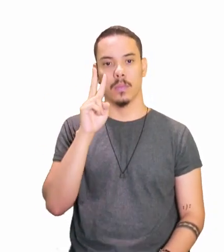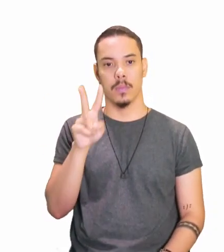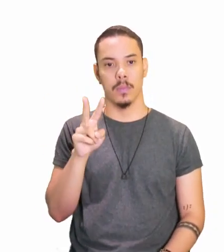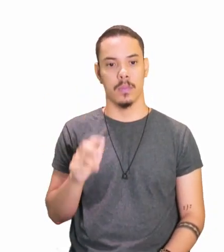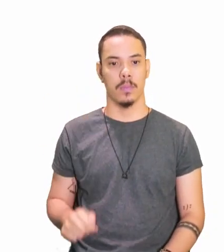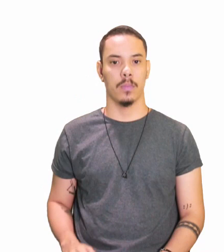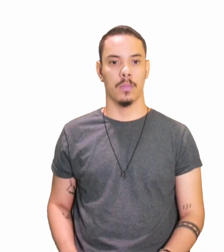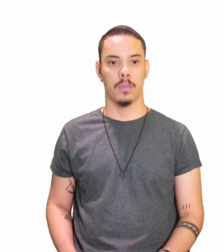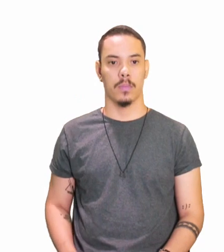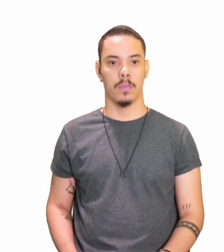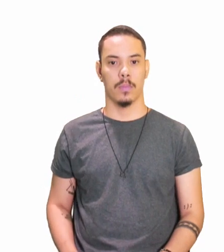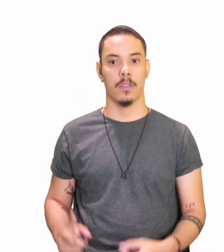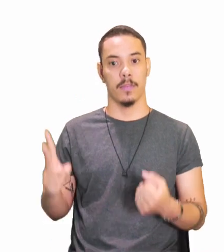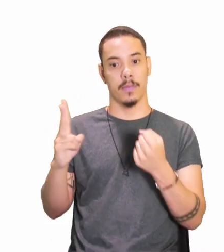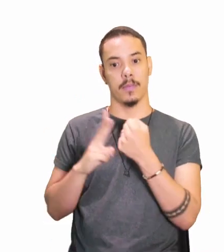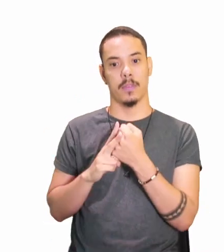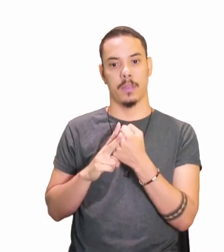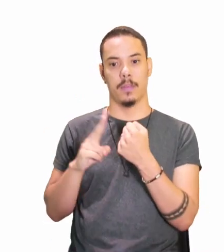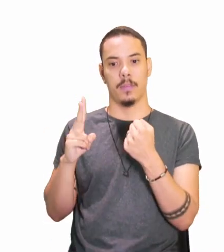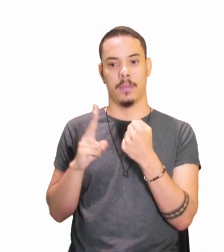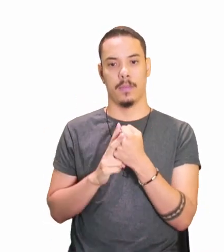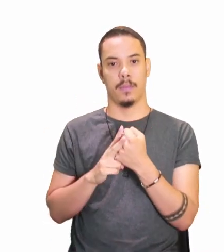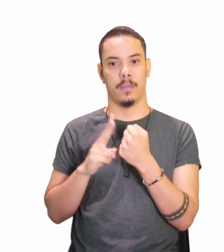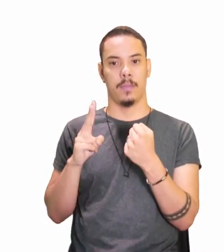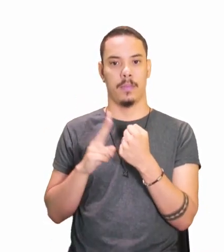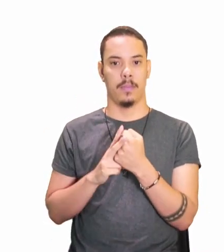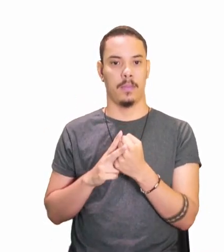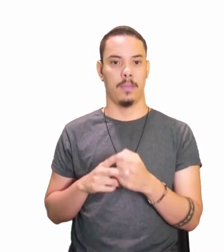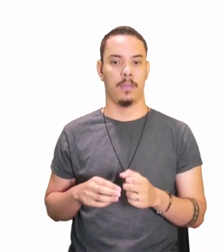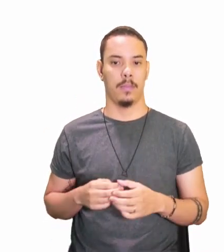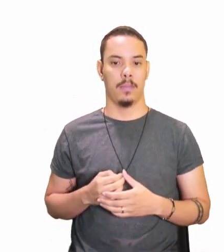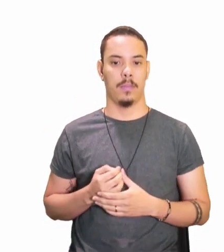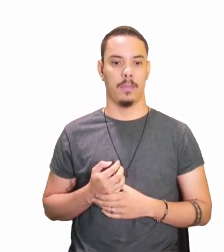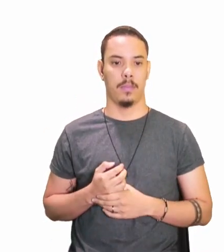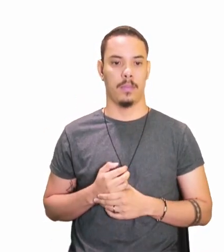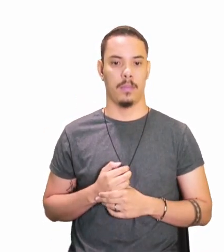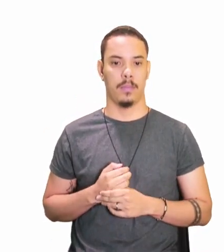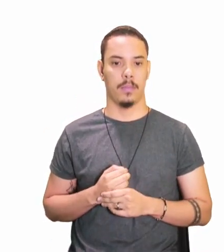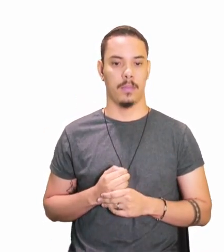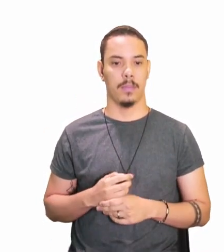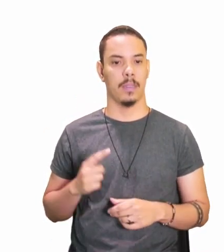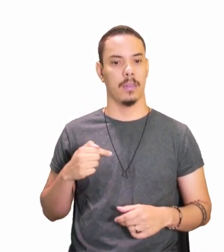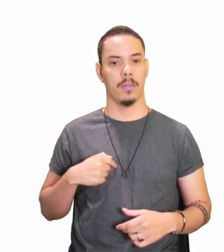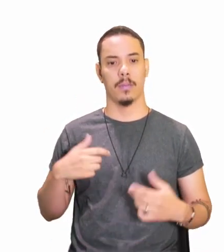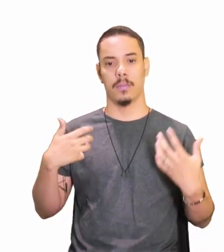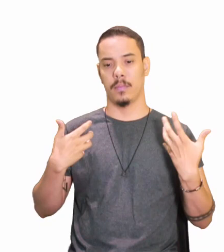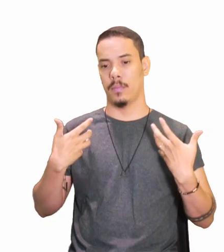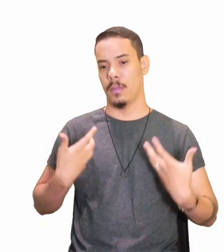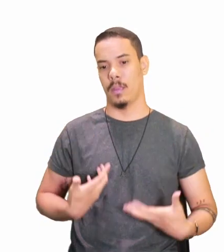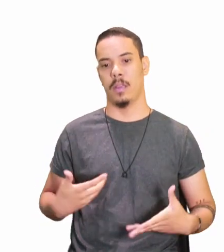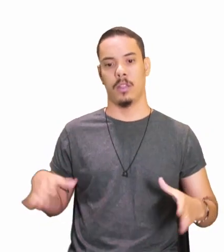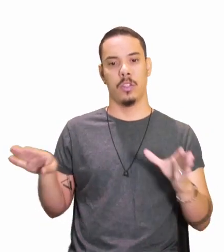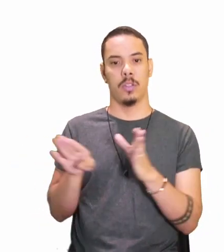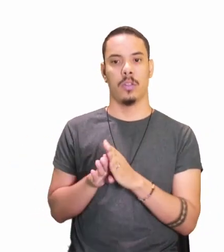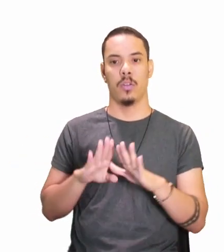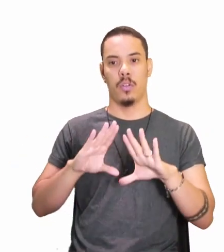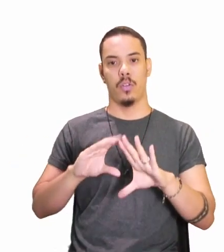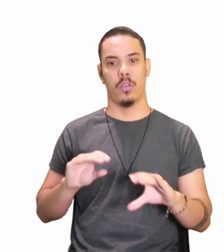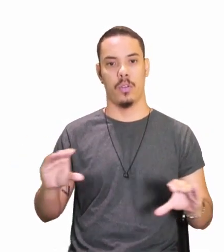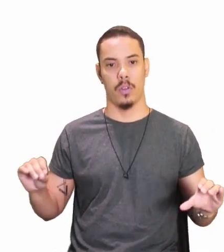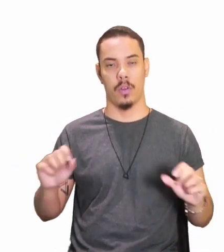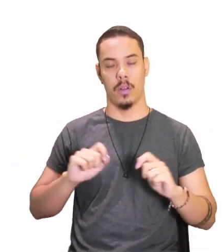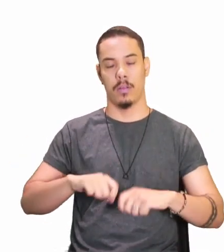os verbos, tá bom? Aqui, chegou exausto e sentou no sofá, ligou a